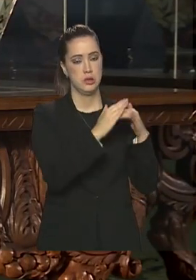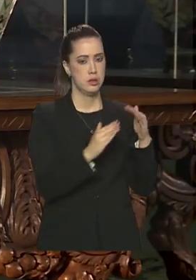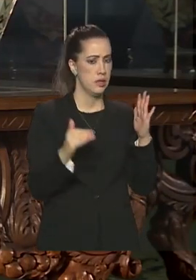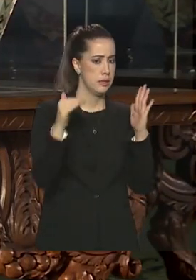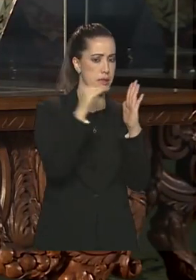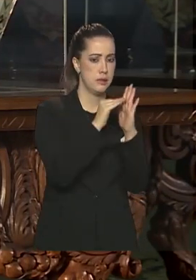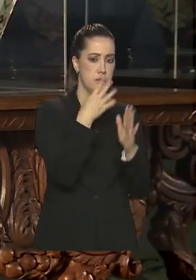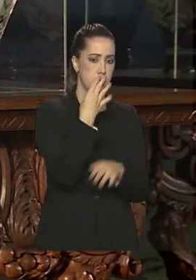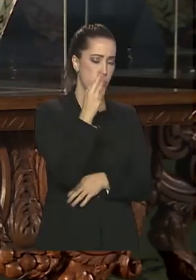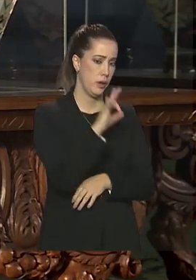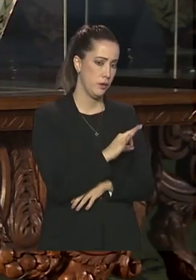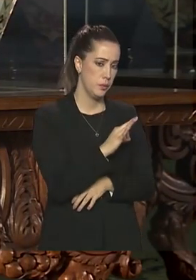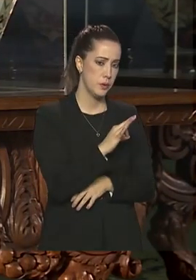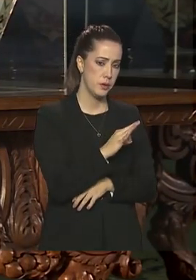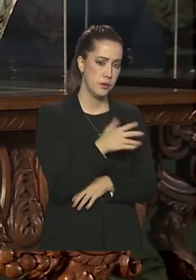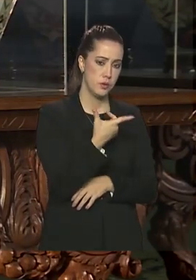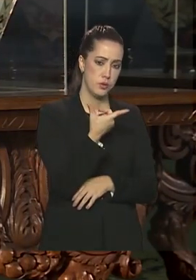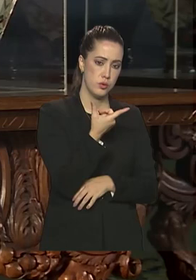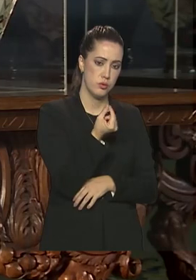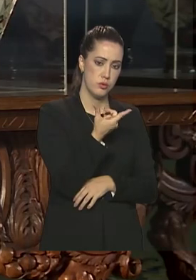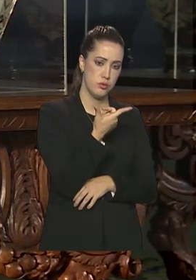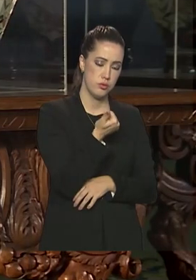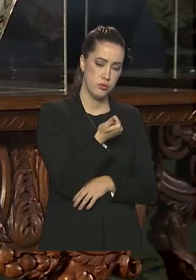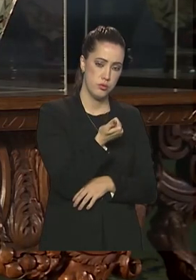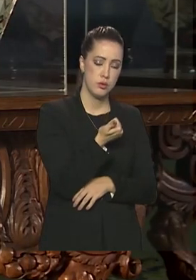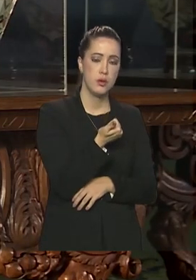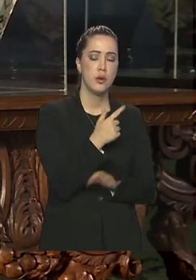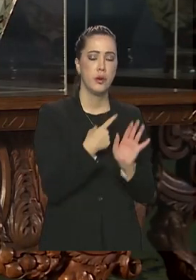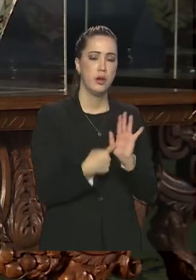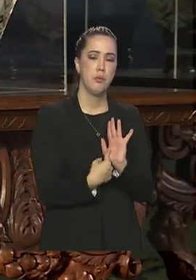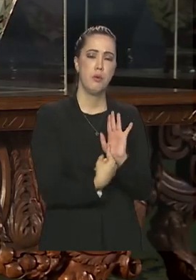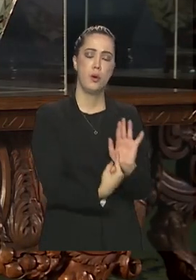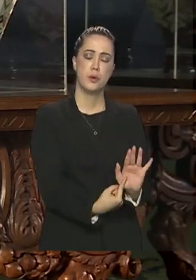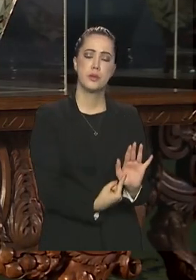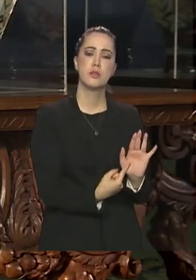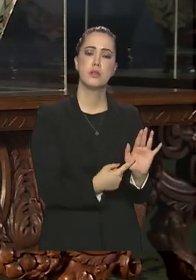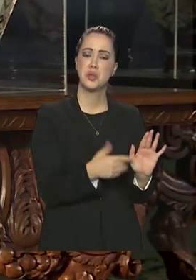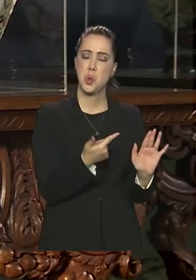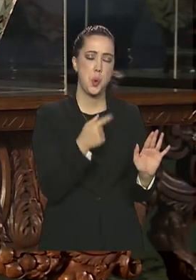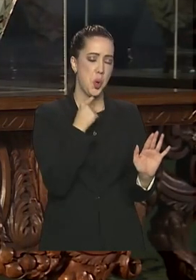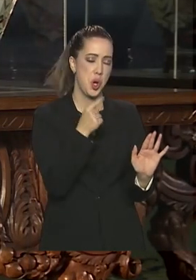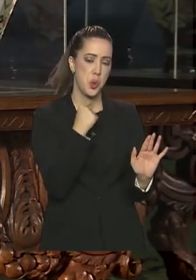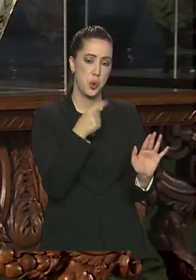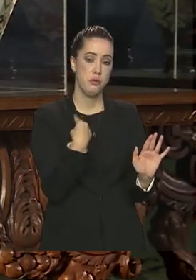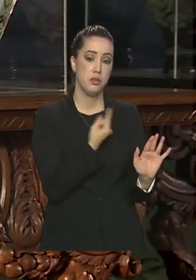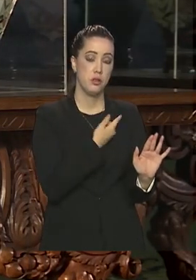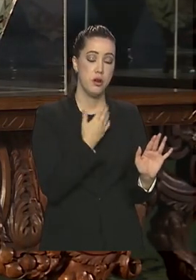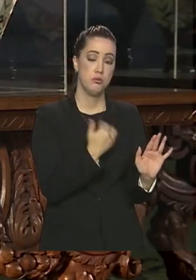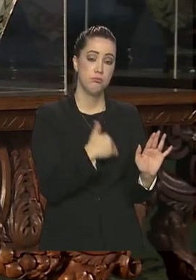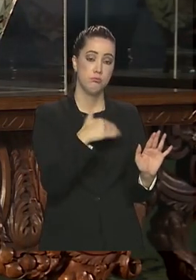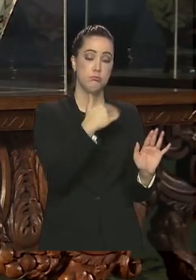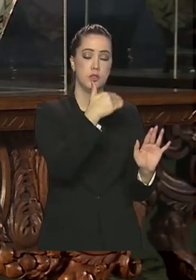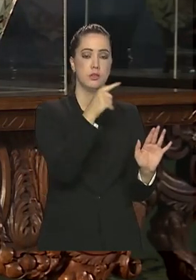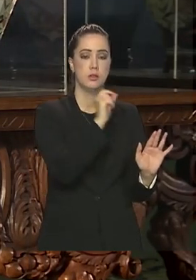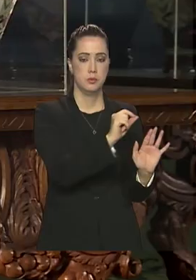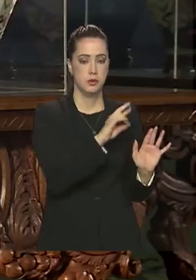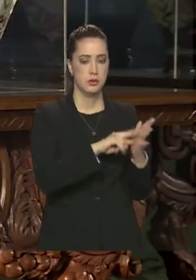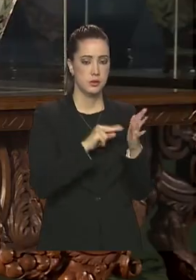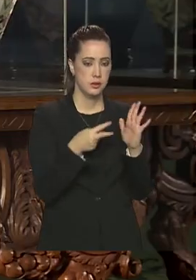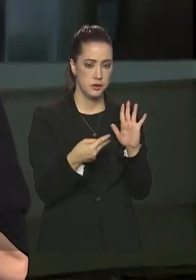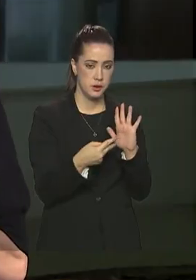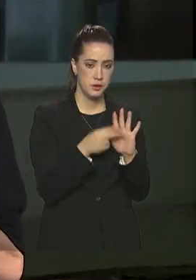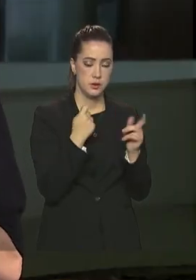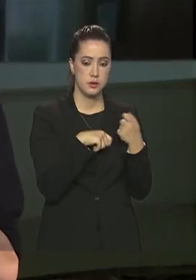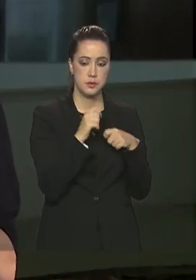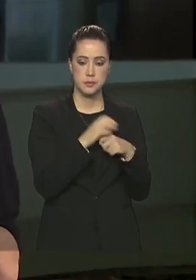a 4% em 2021. Isso sinaliza que, sem dúvidas, teremos uma retomada significativa da nossa